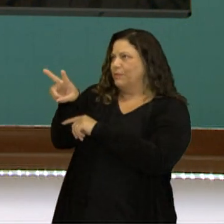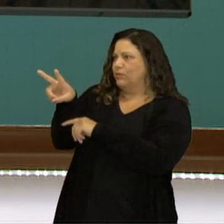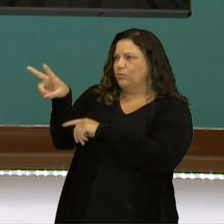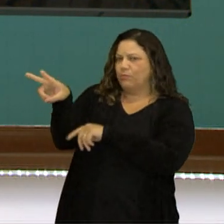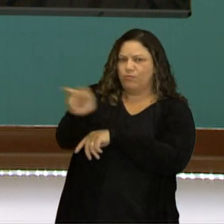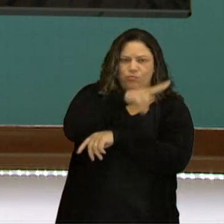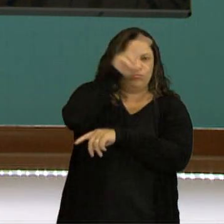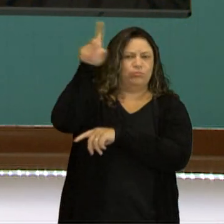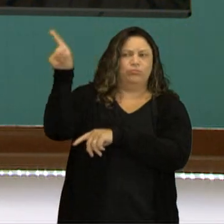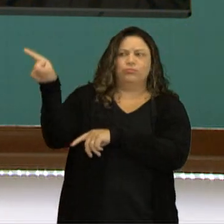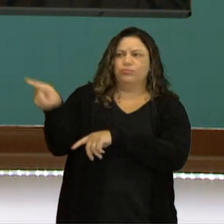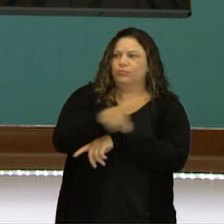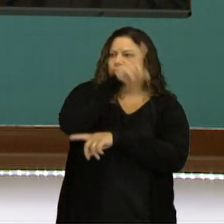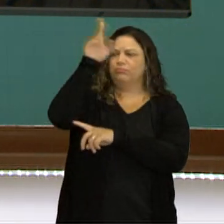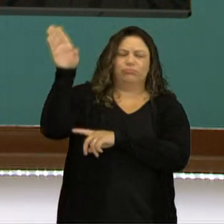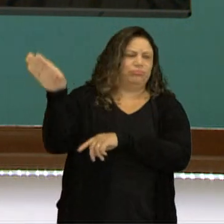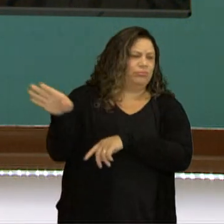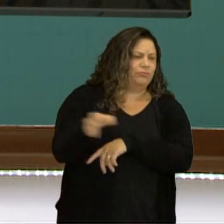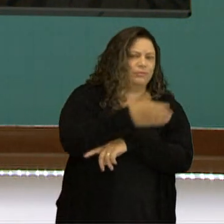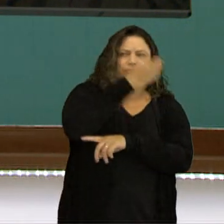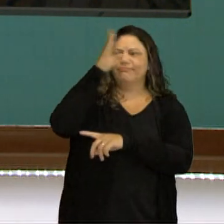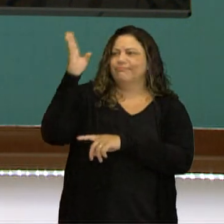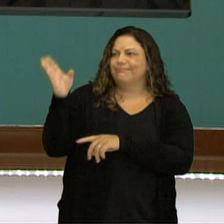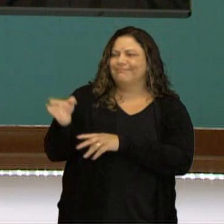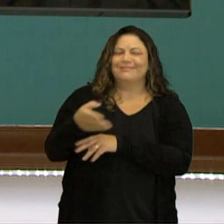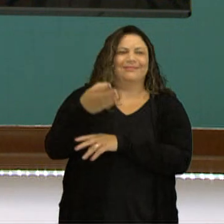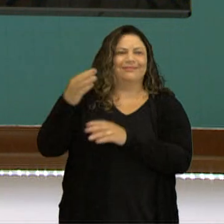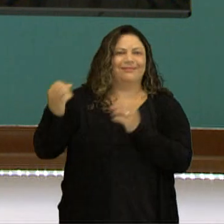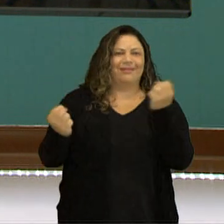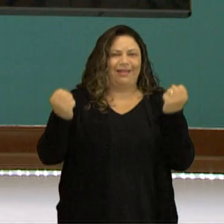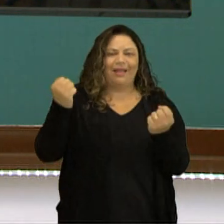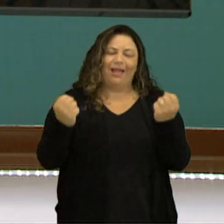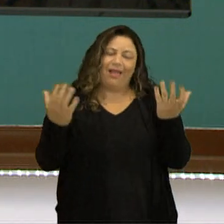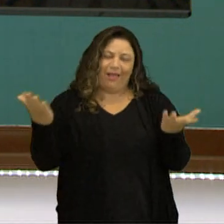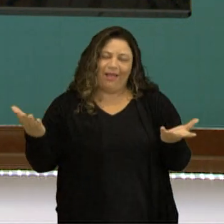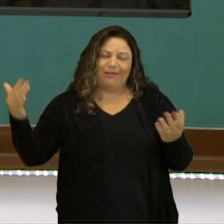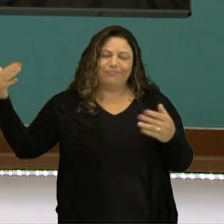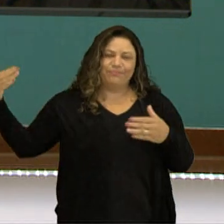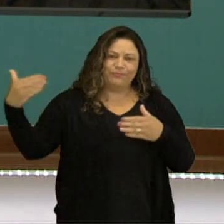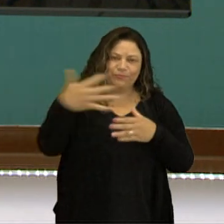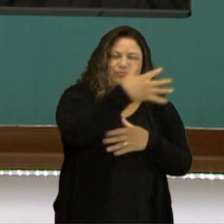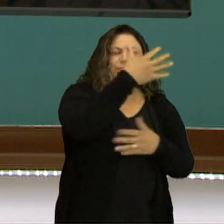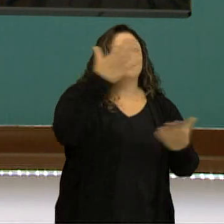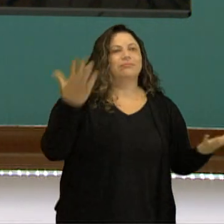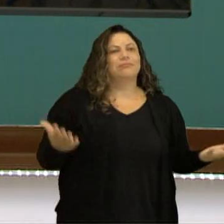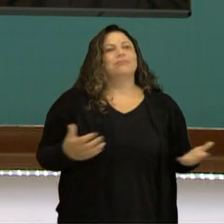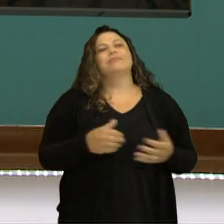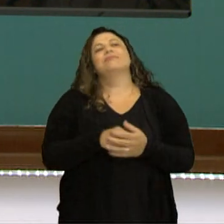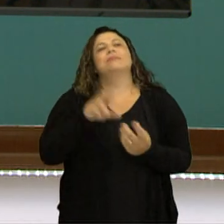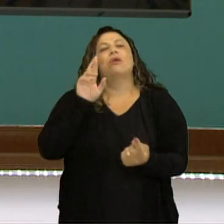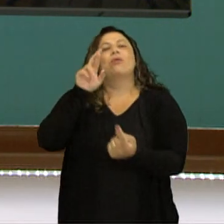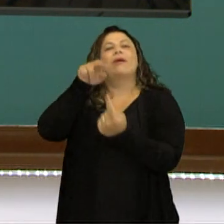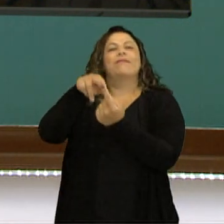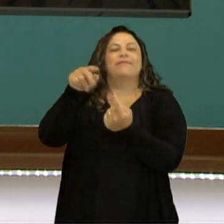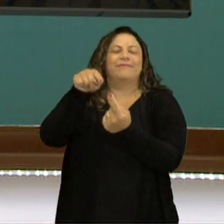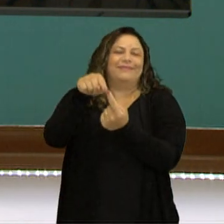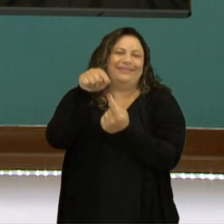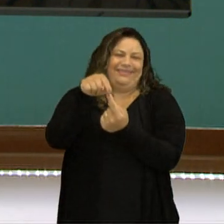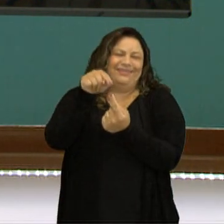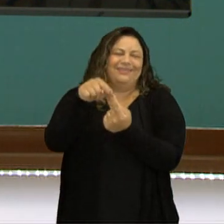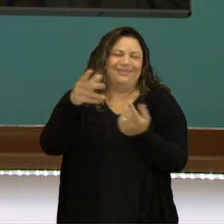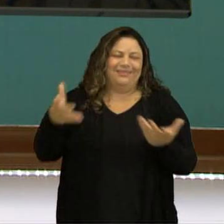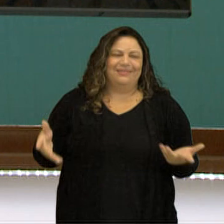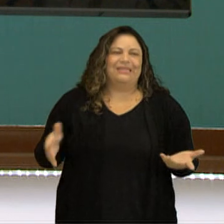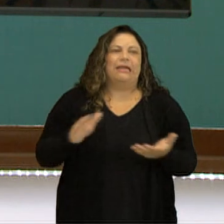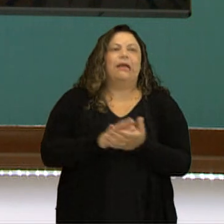possante, certo? Ok? Não estamos falando sobre referenciais aqui por enquanto, queridos. Bem, uma outra coisa